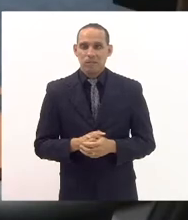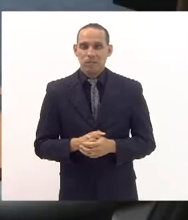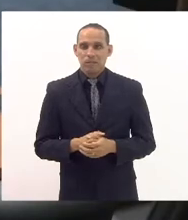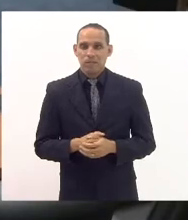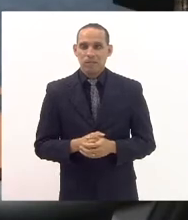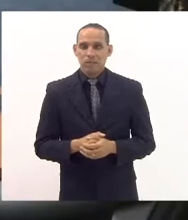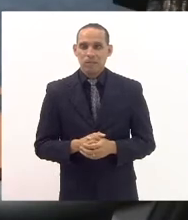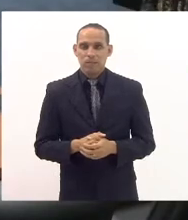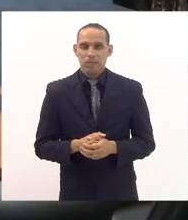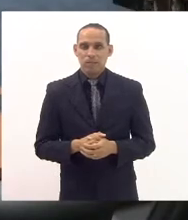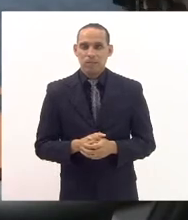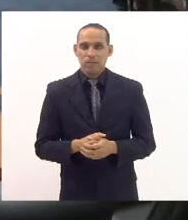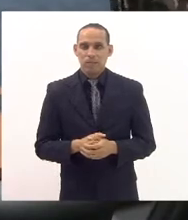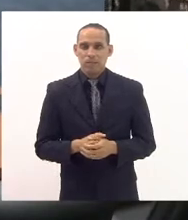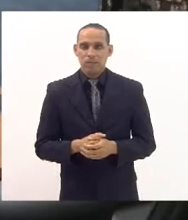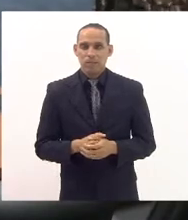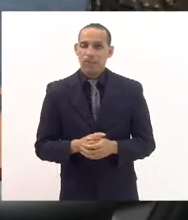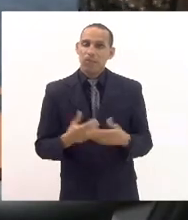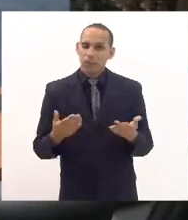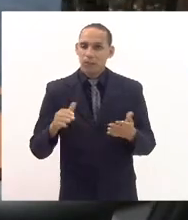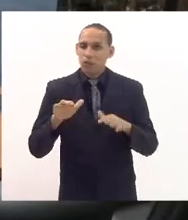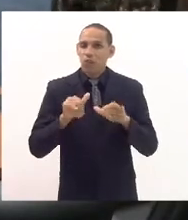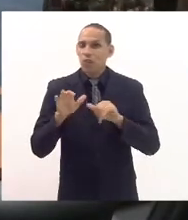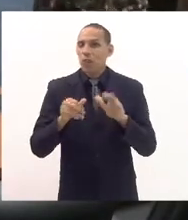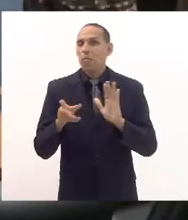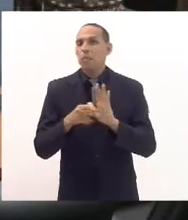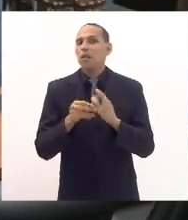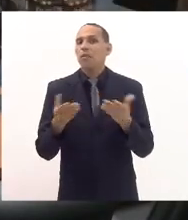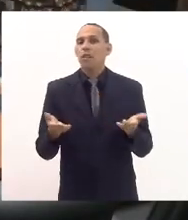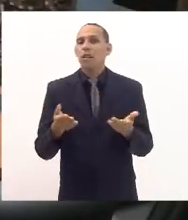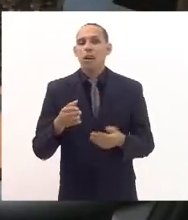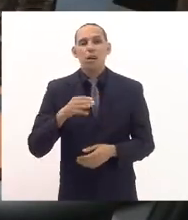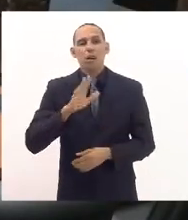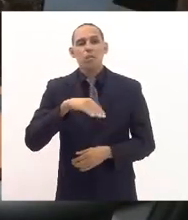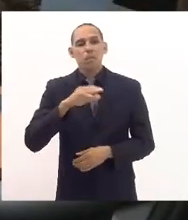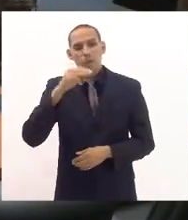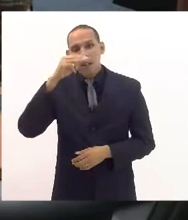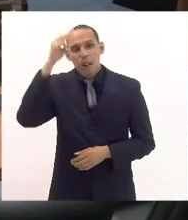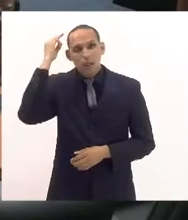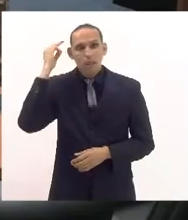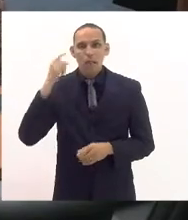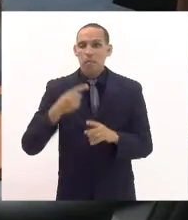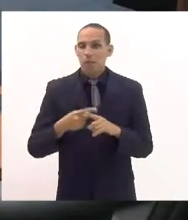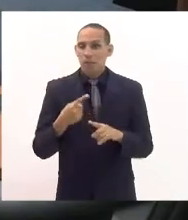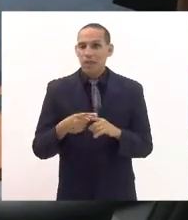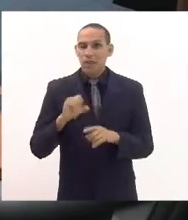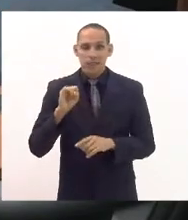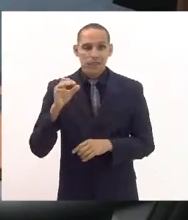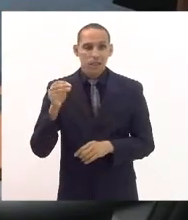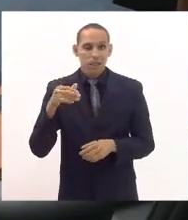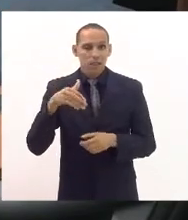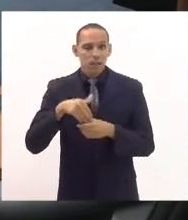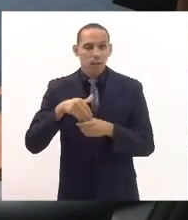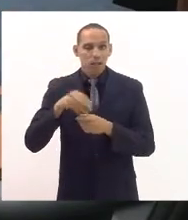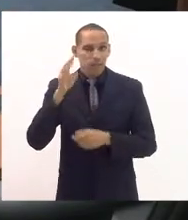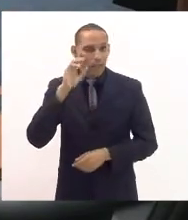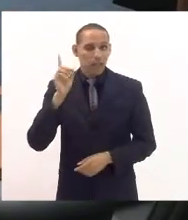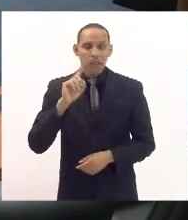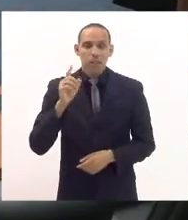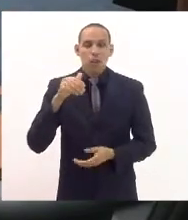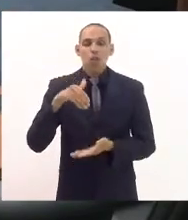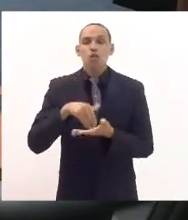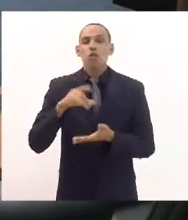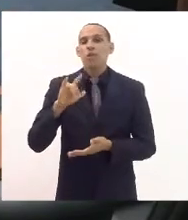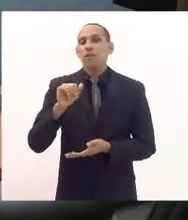bom então vamos chamar Quais são as emendas em que Márcio porque senão se não botar terça que vem fica